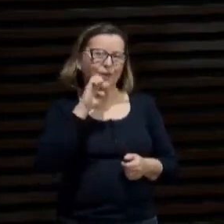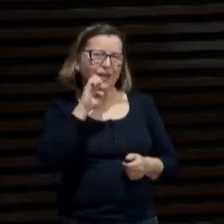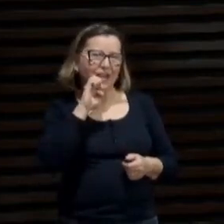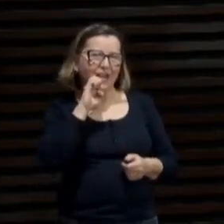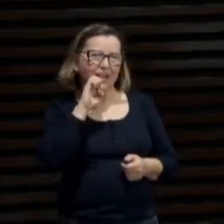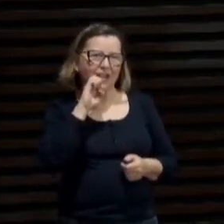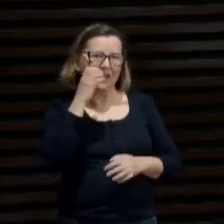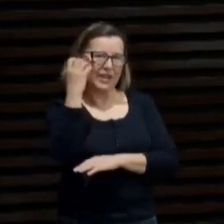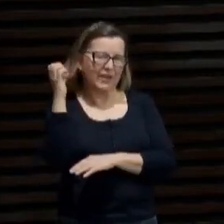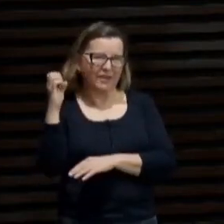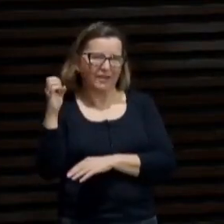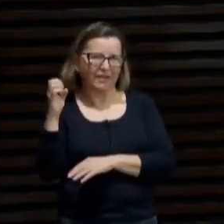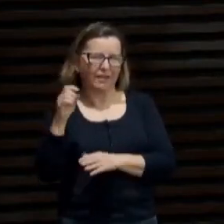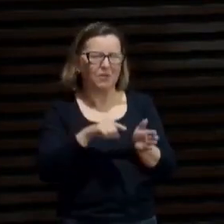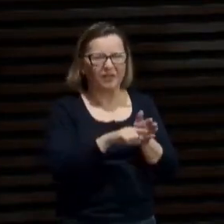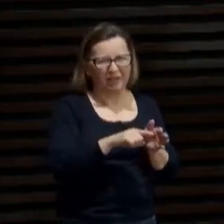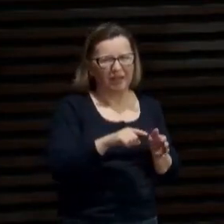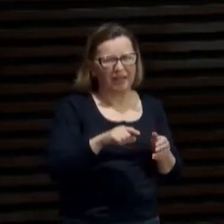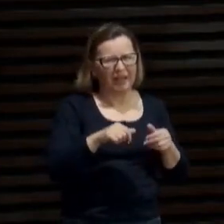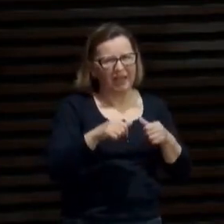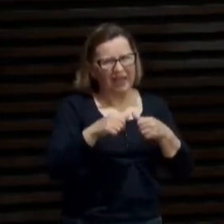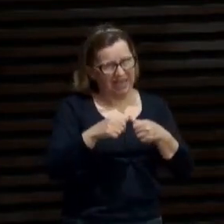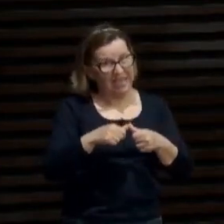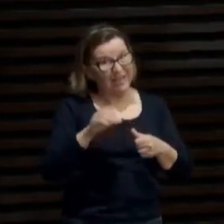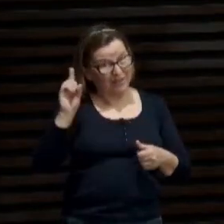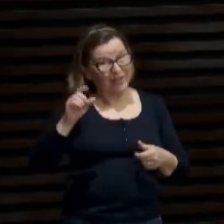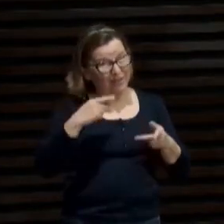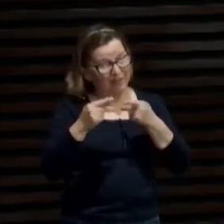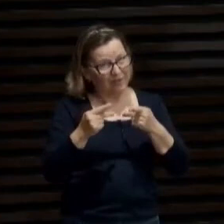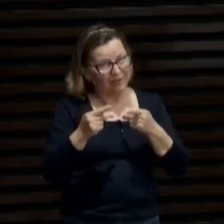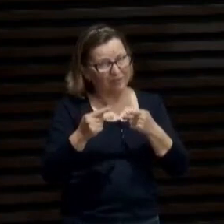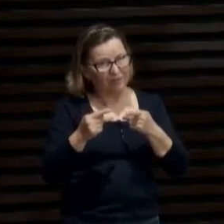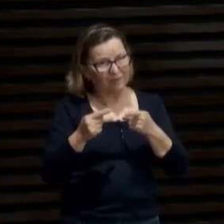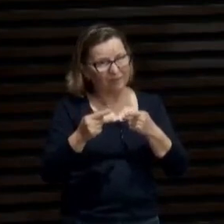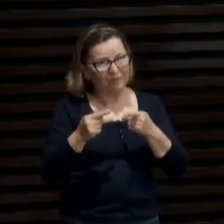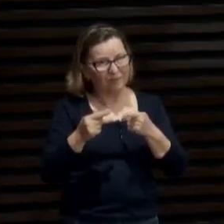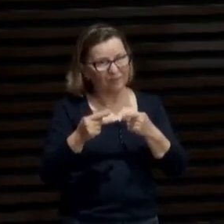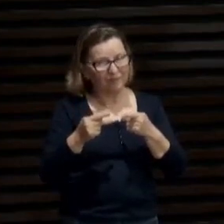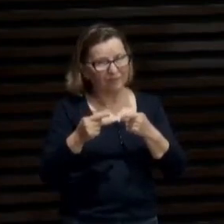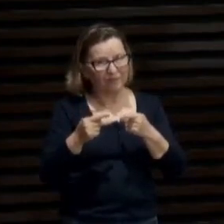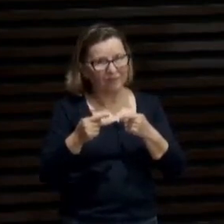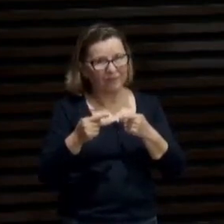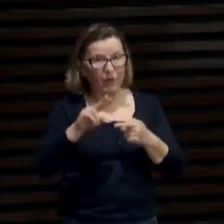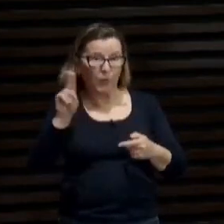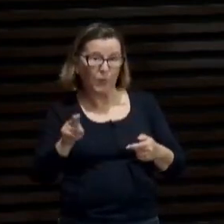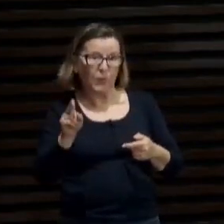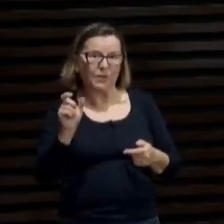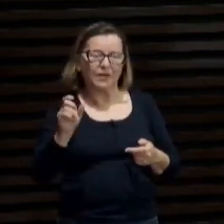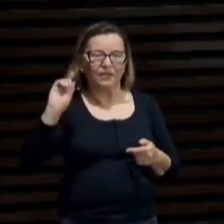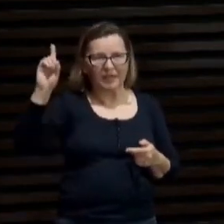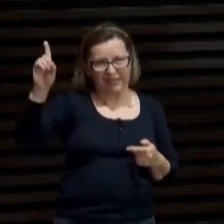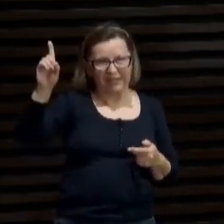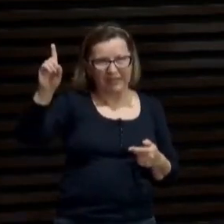Foi assim que Deus disse. Ele pega a palavra de Deus, deturpa, e a